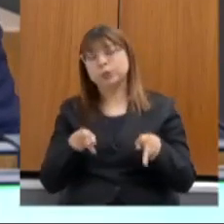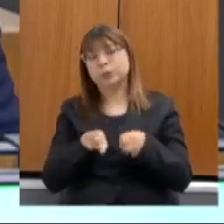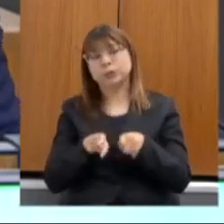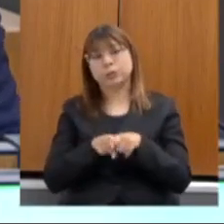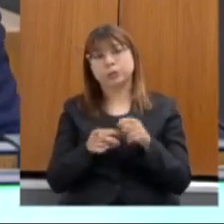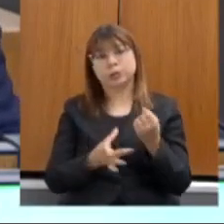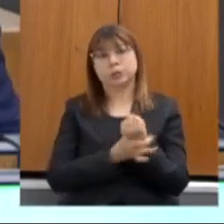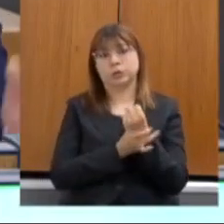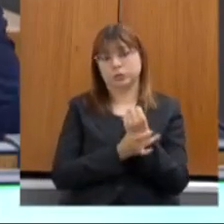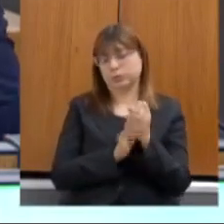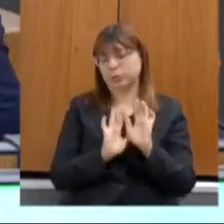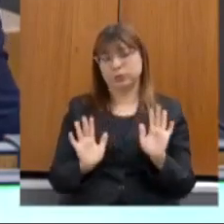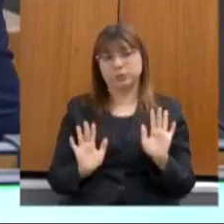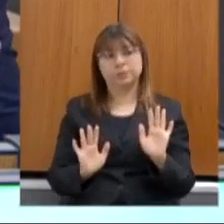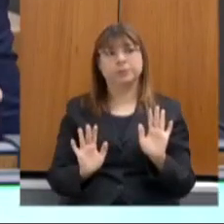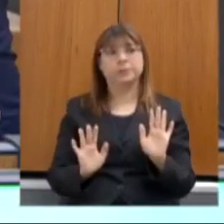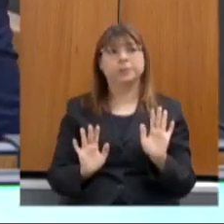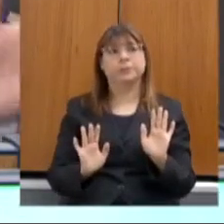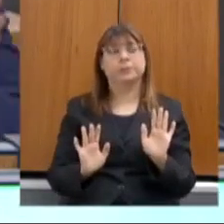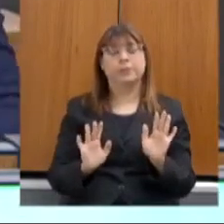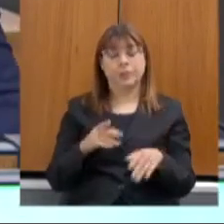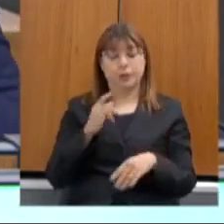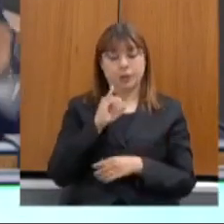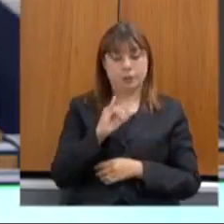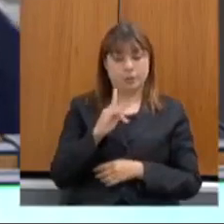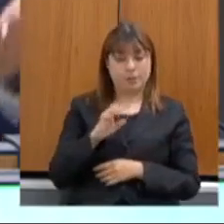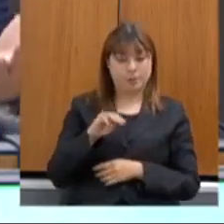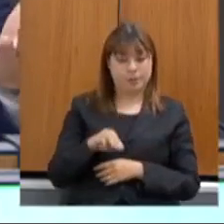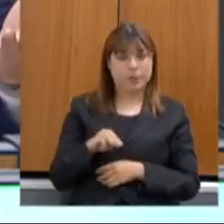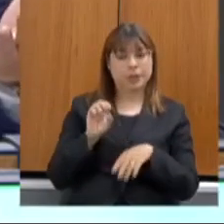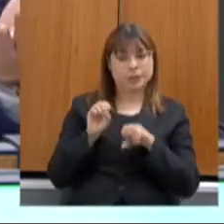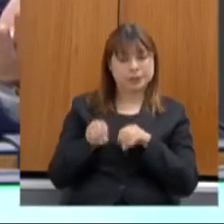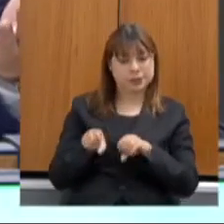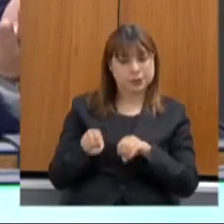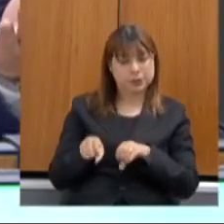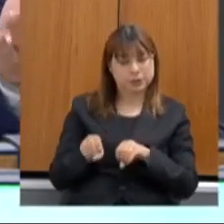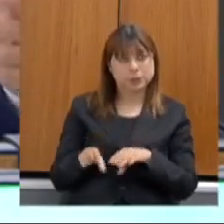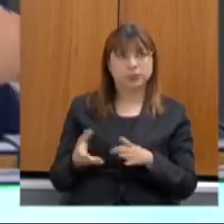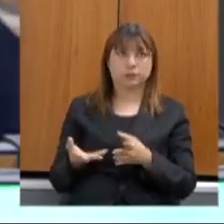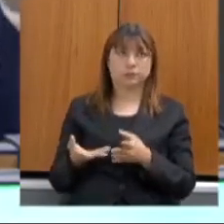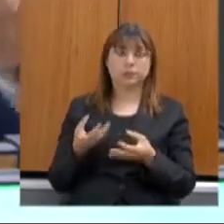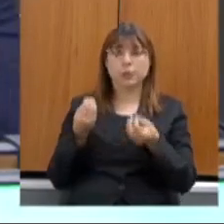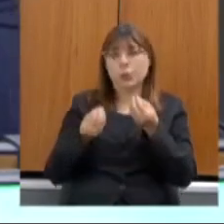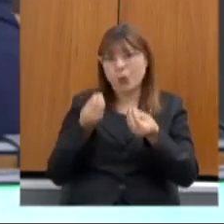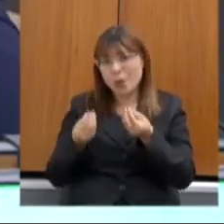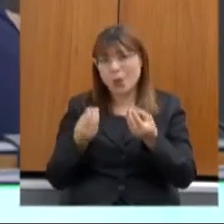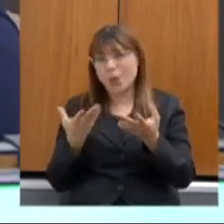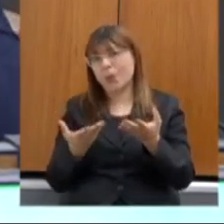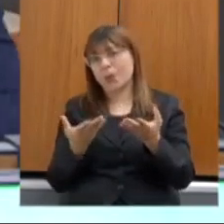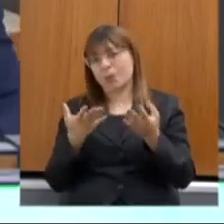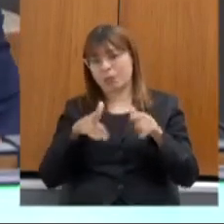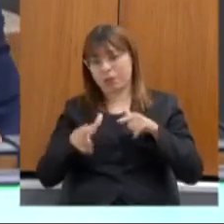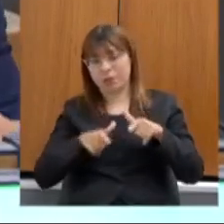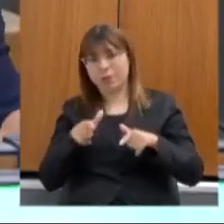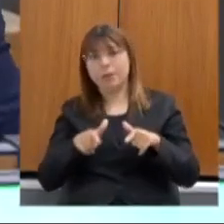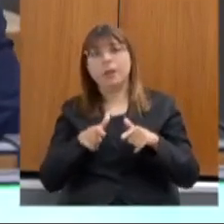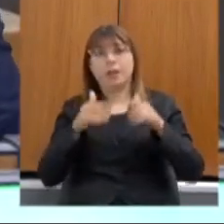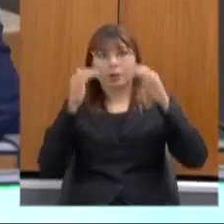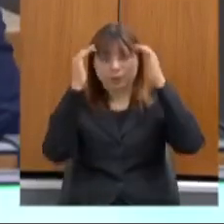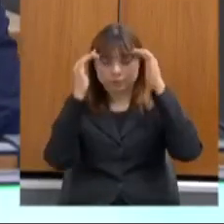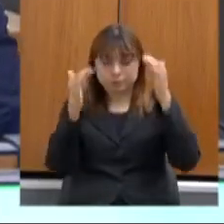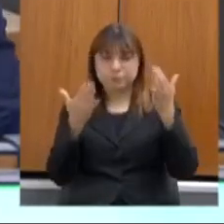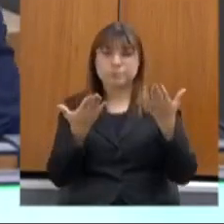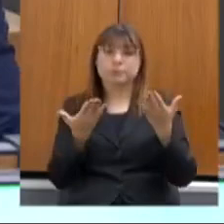segurança e por aí vai um amigo uma vez que o Ipem ensina é é a forma correta de trabalhar ele está